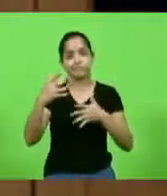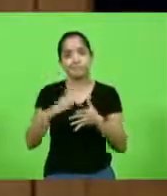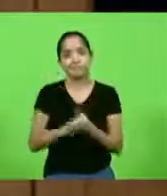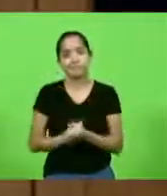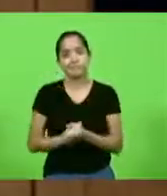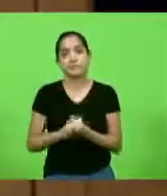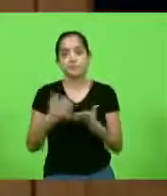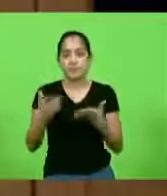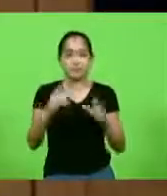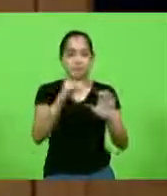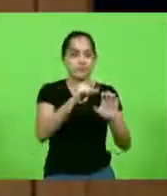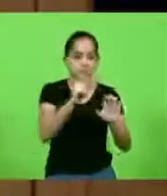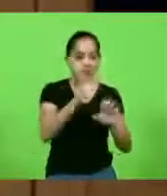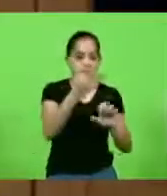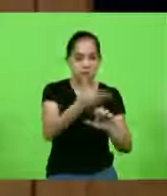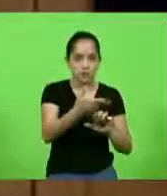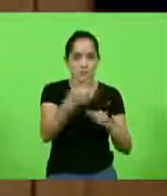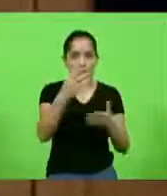o empreendedor lá,